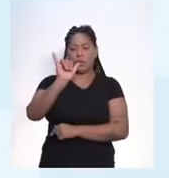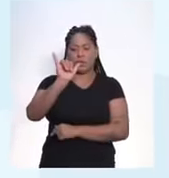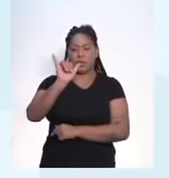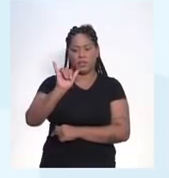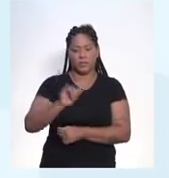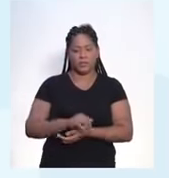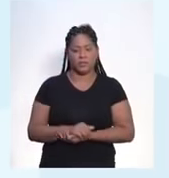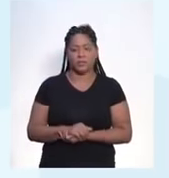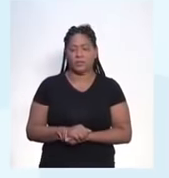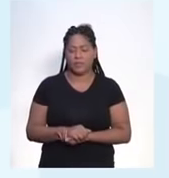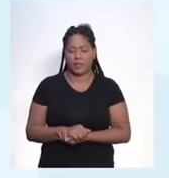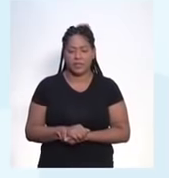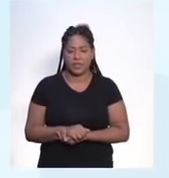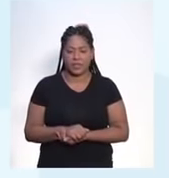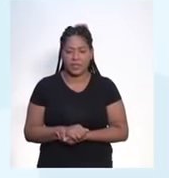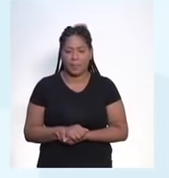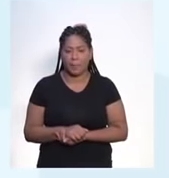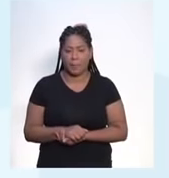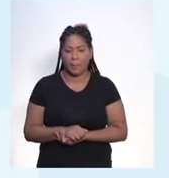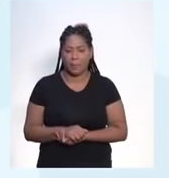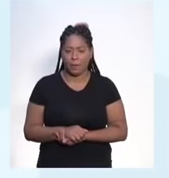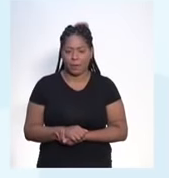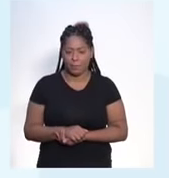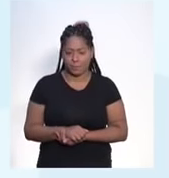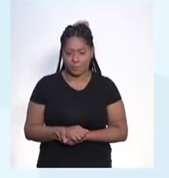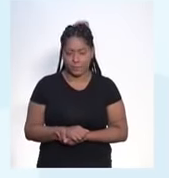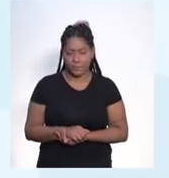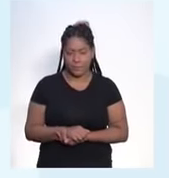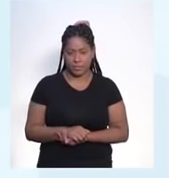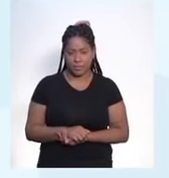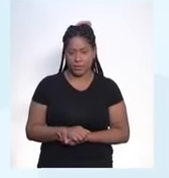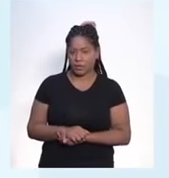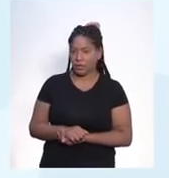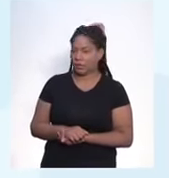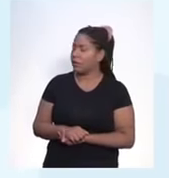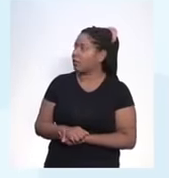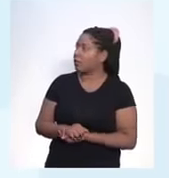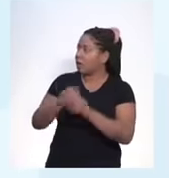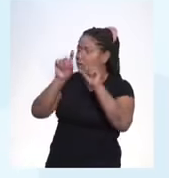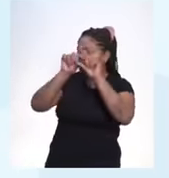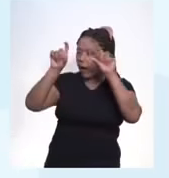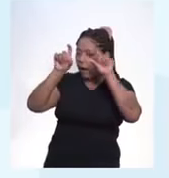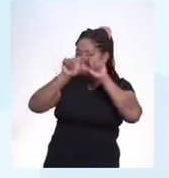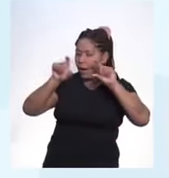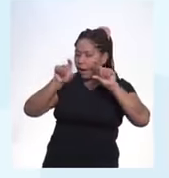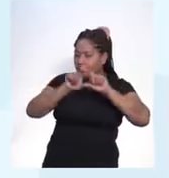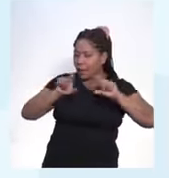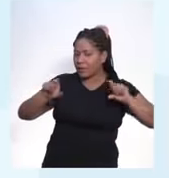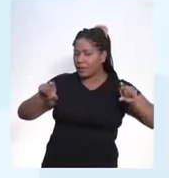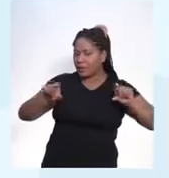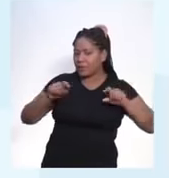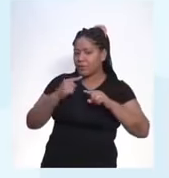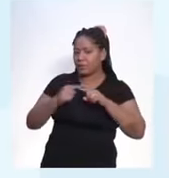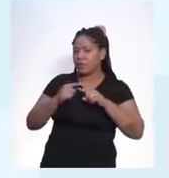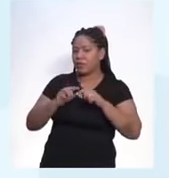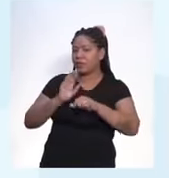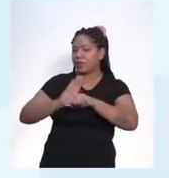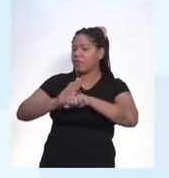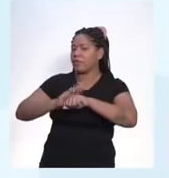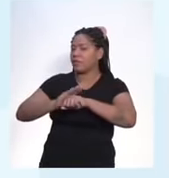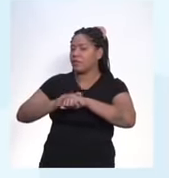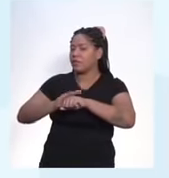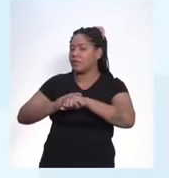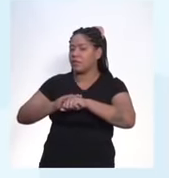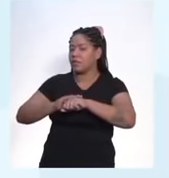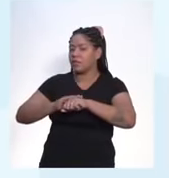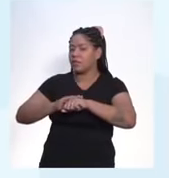tenho esses pares ordenados então eu consegui colocar ele em casa todos aqui na coluna e aí o que eu tenho que fazer eu tenho que